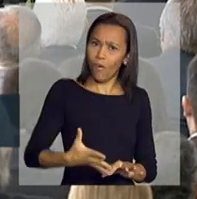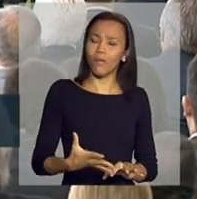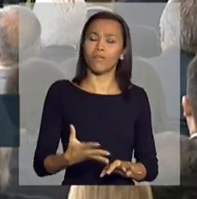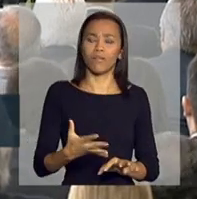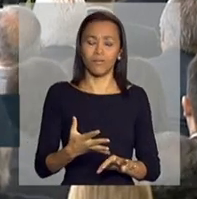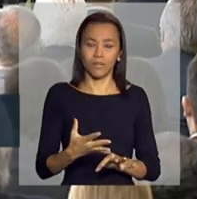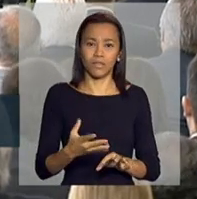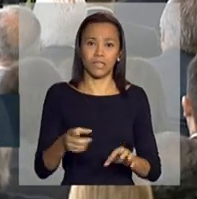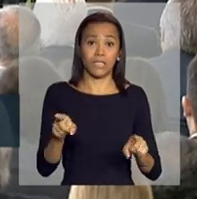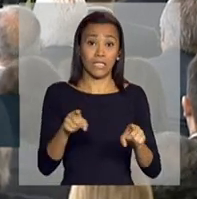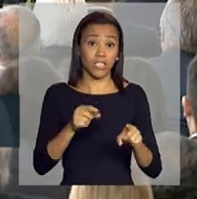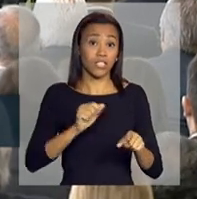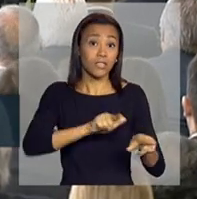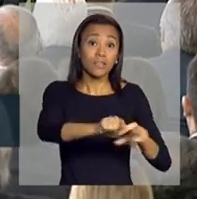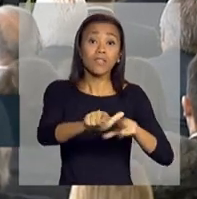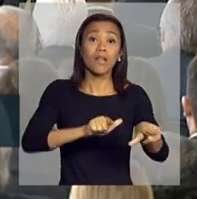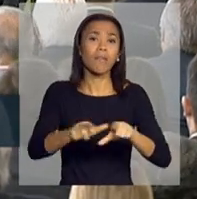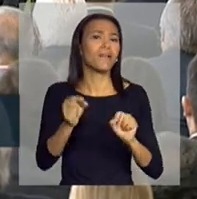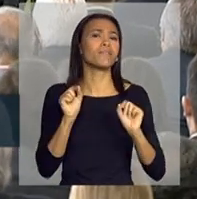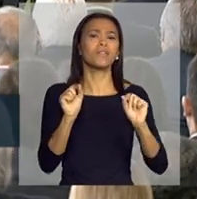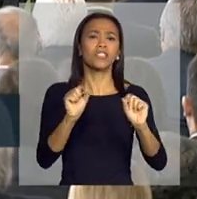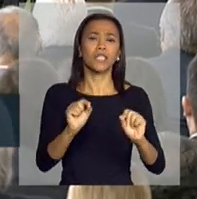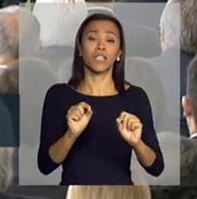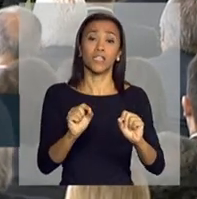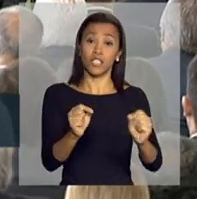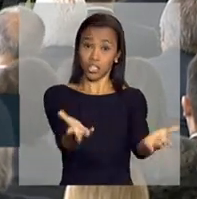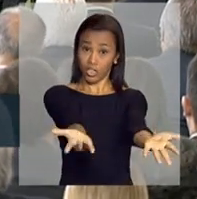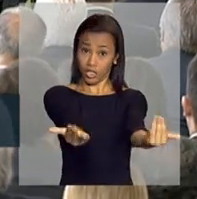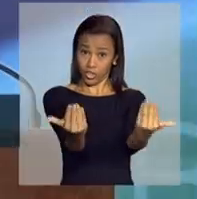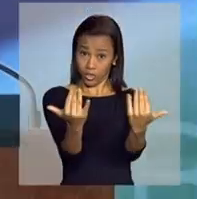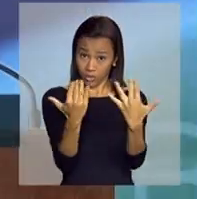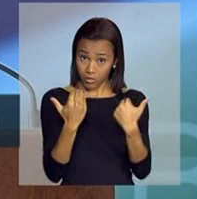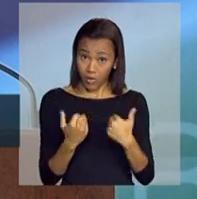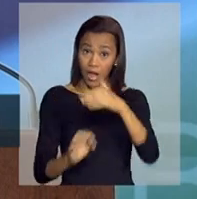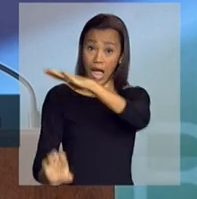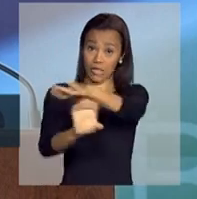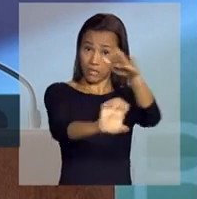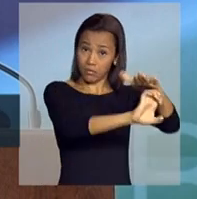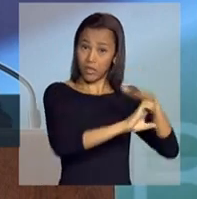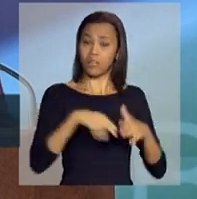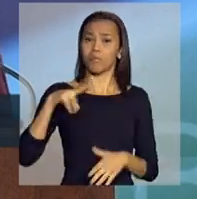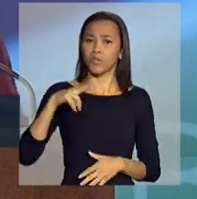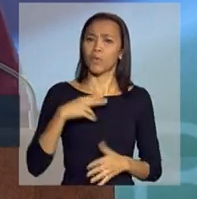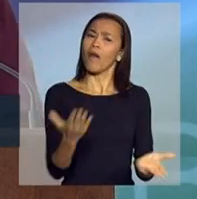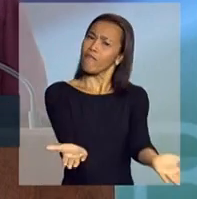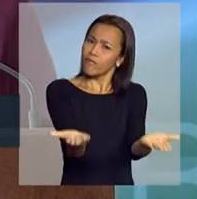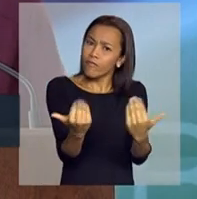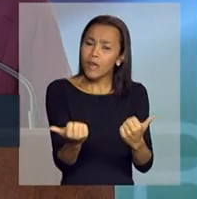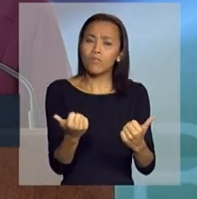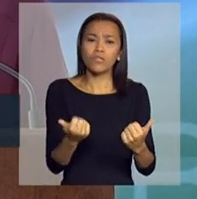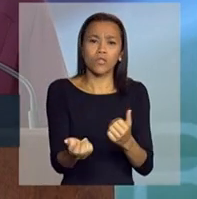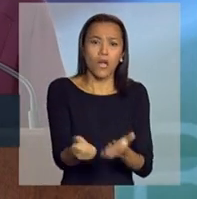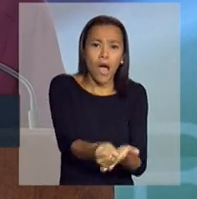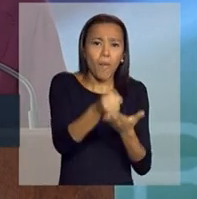uma ousada ação no sentido de chamar o setor privado para conosco fazer